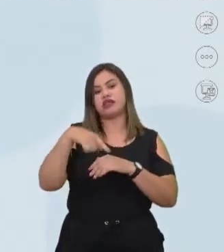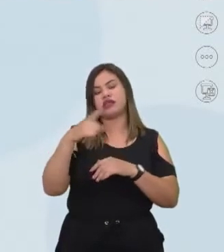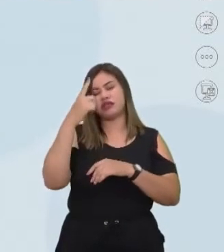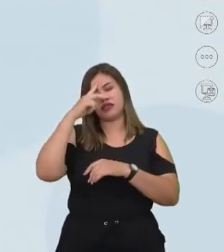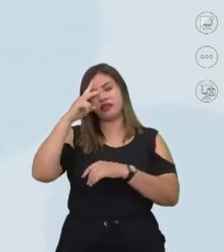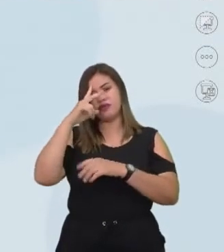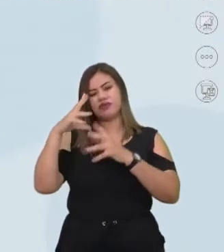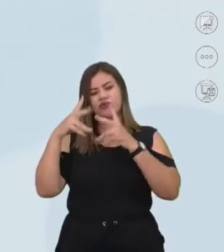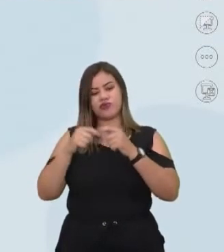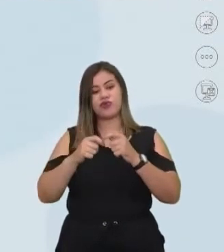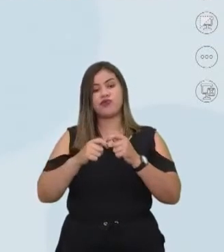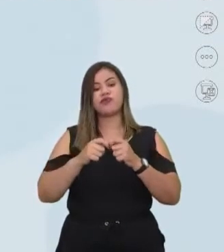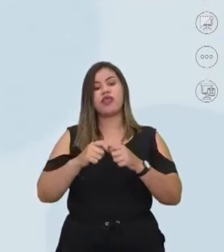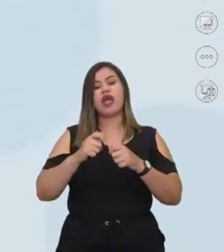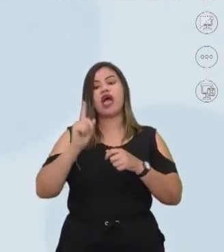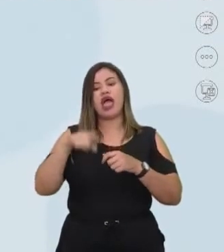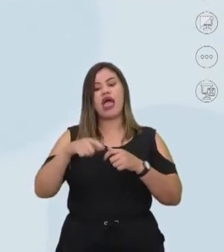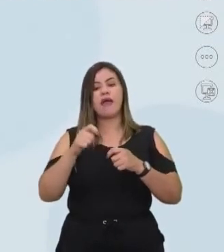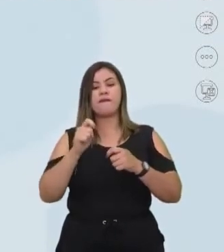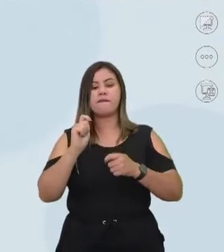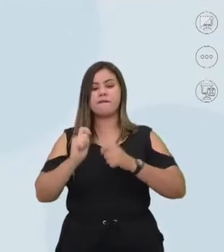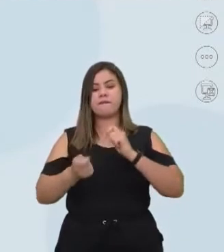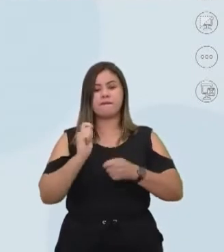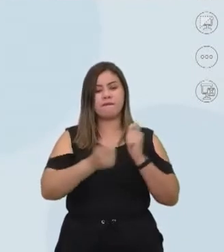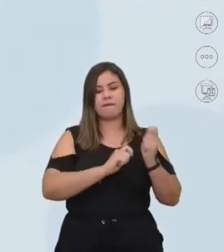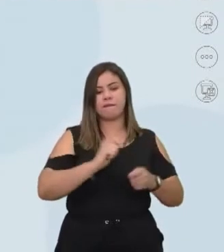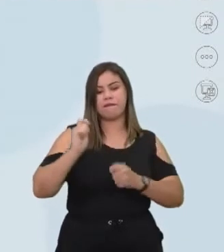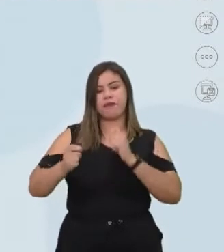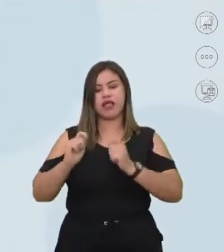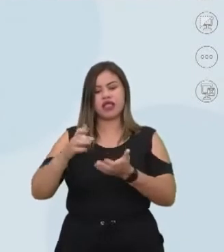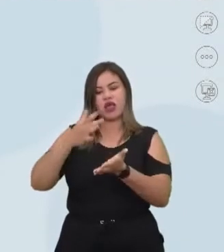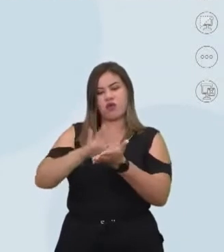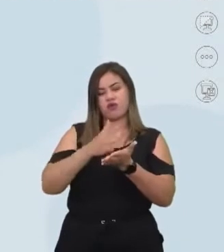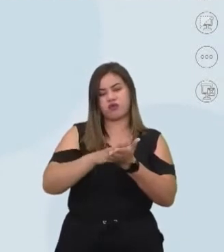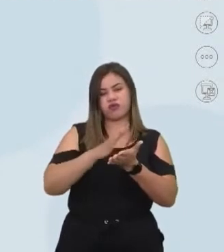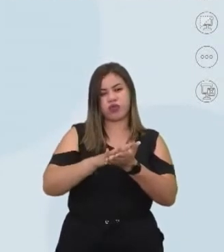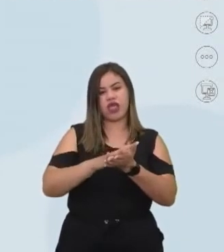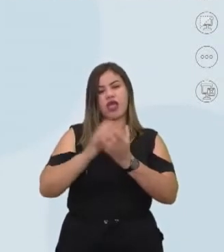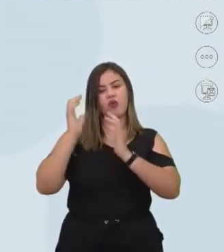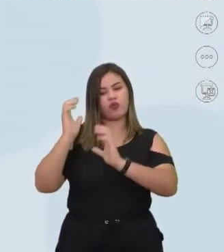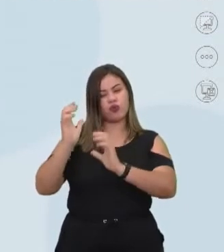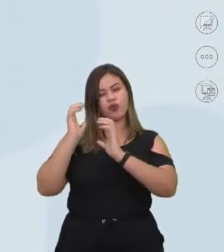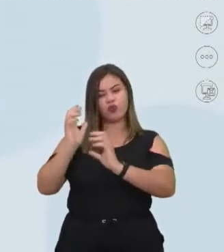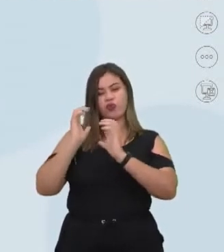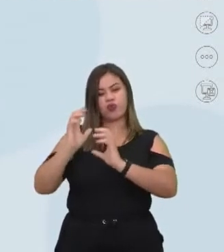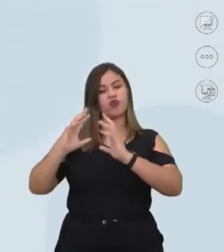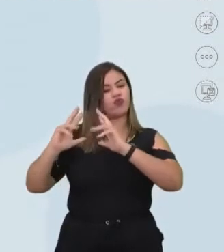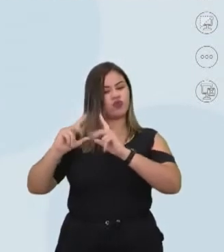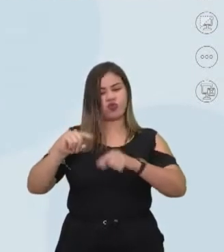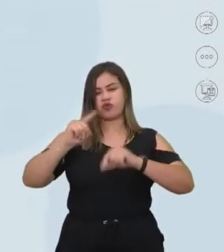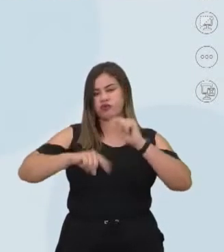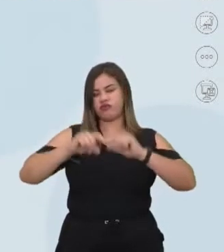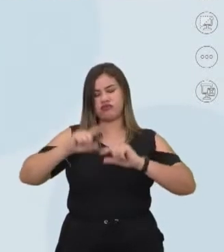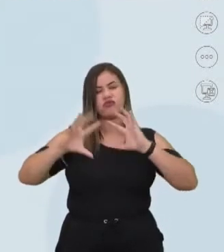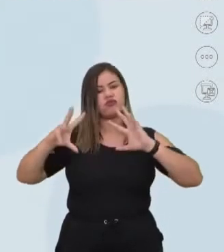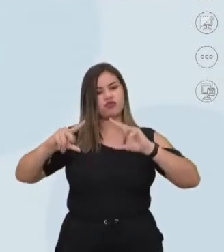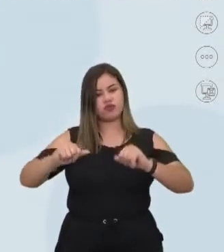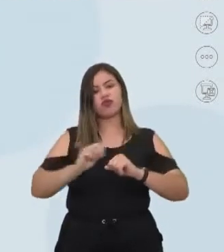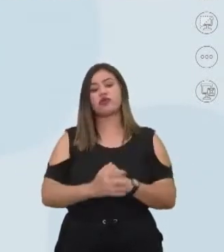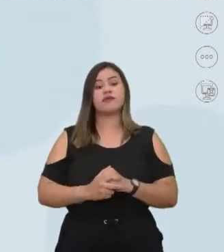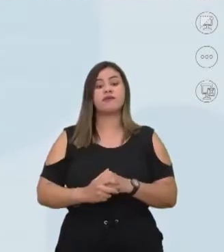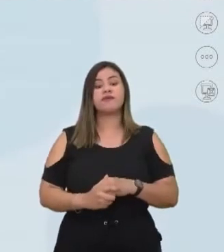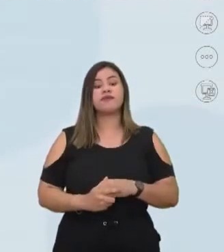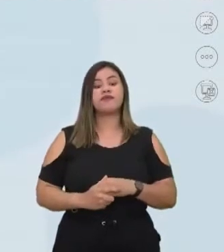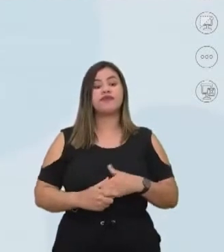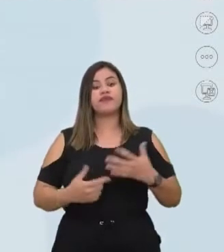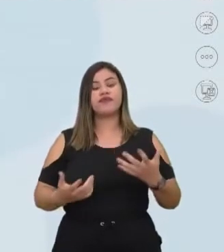percussão? Bater, né? Toda a parte de instrumento batido, vibrado, chacoalhado, enfim, né? Então aí você